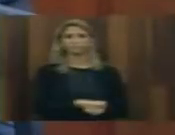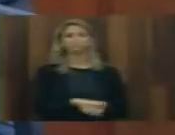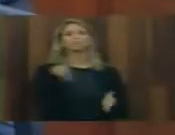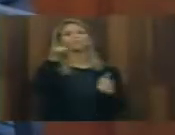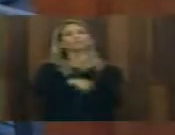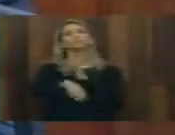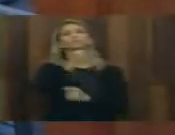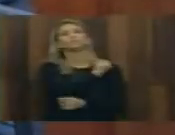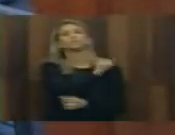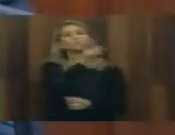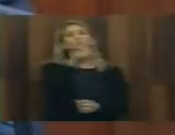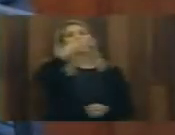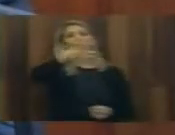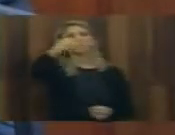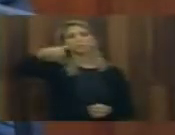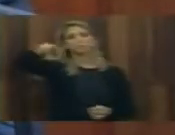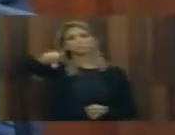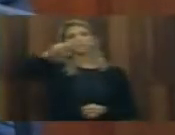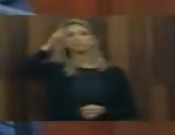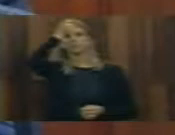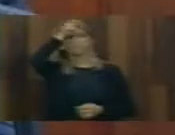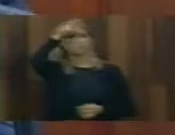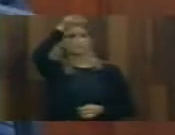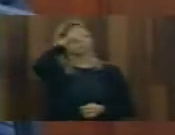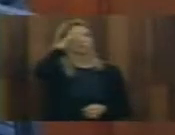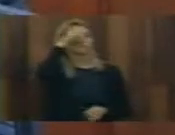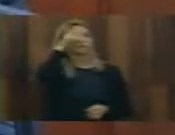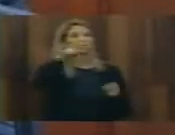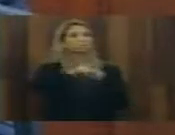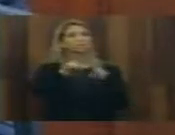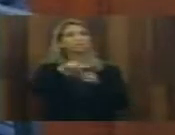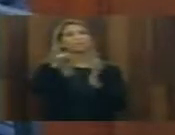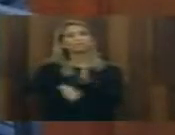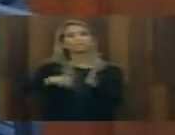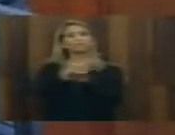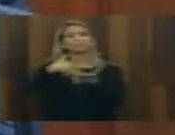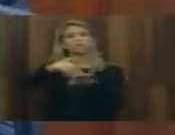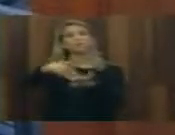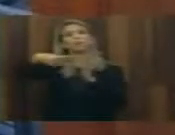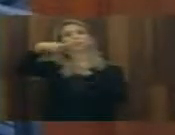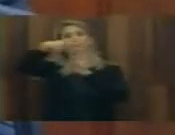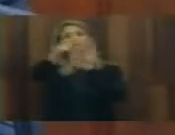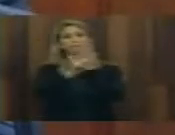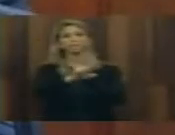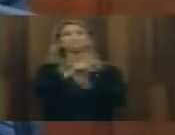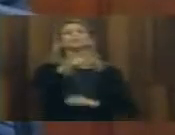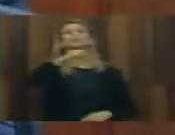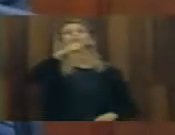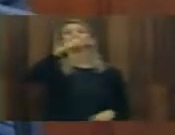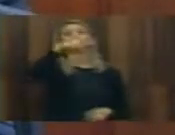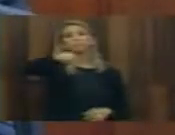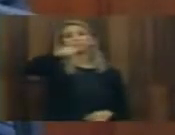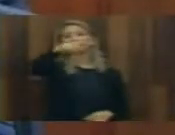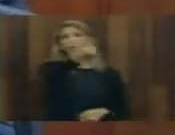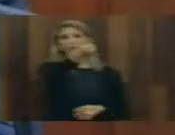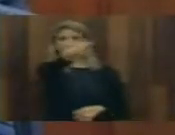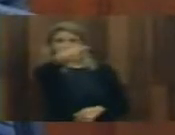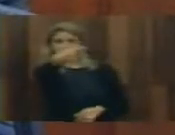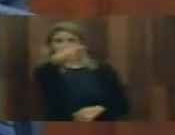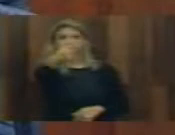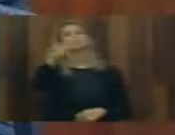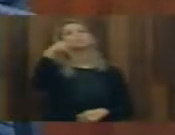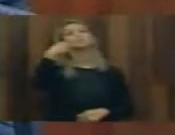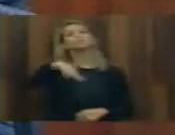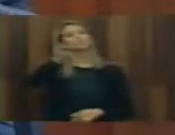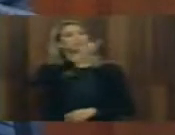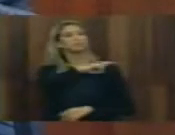Veto 64/19, proponente Adriano Guilherme de Teves Moreno. Veto total oposto ao projeto de lei 67/18, de autoria do